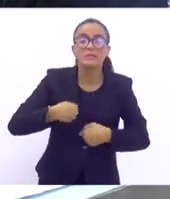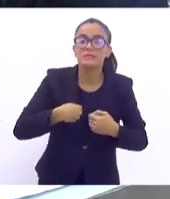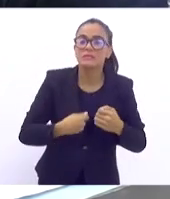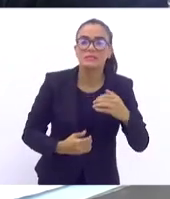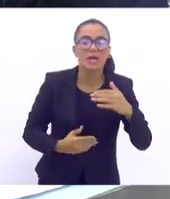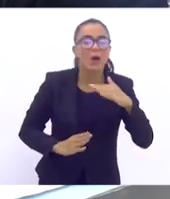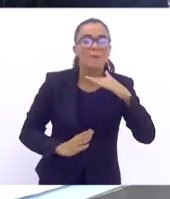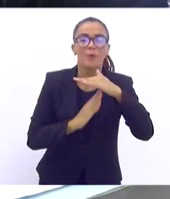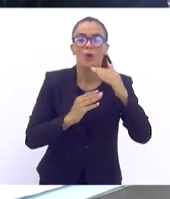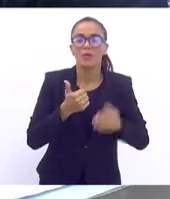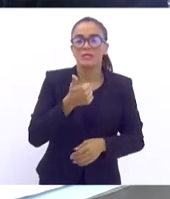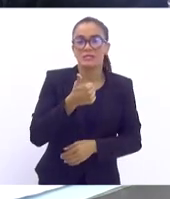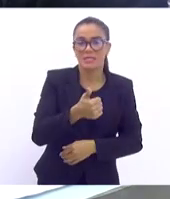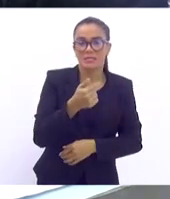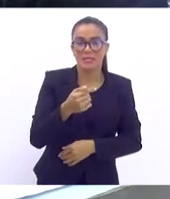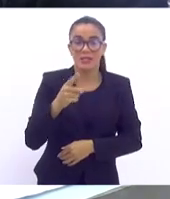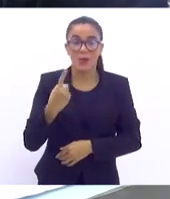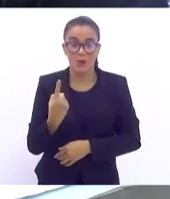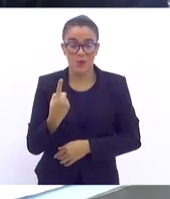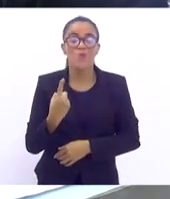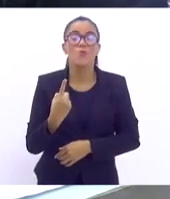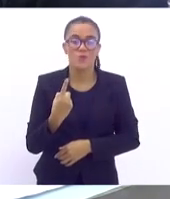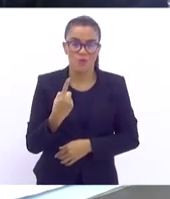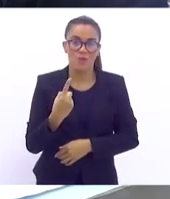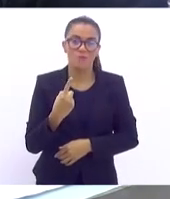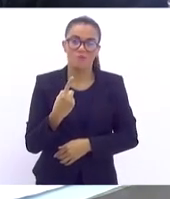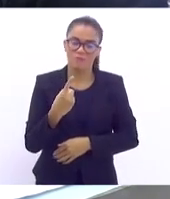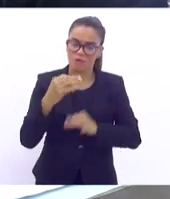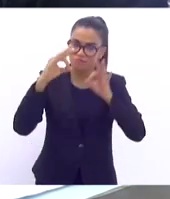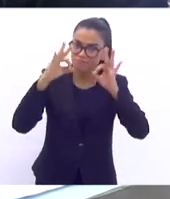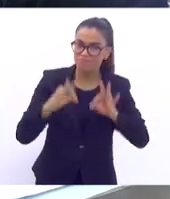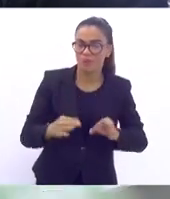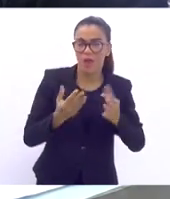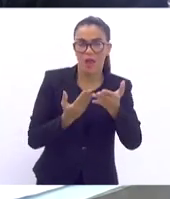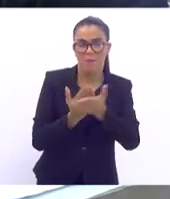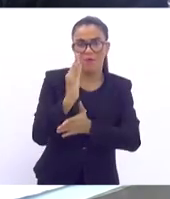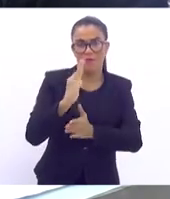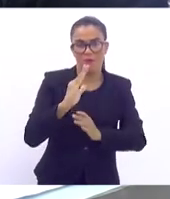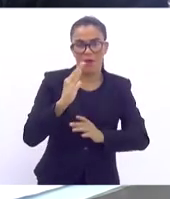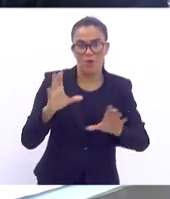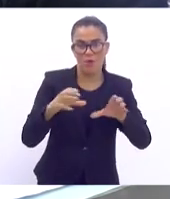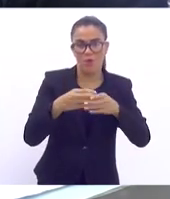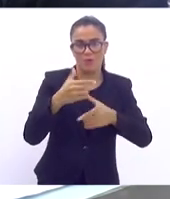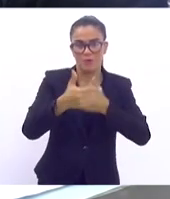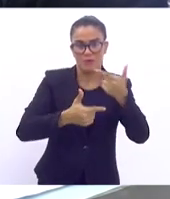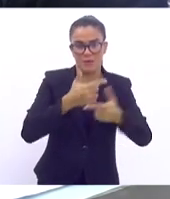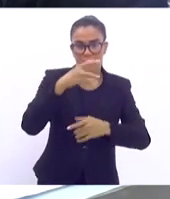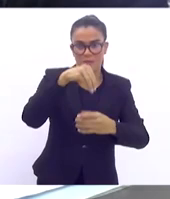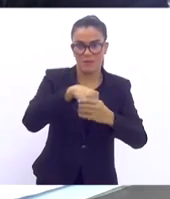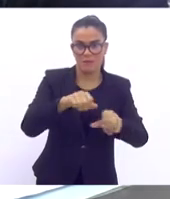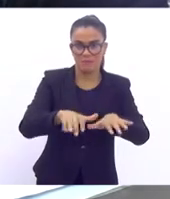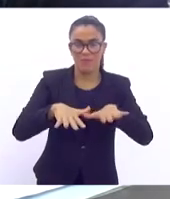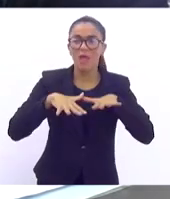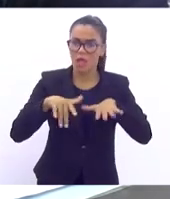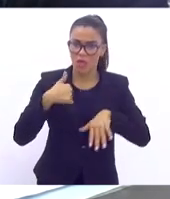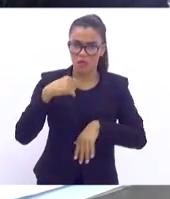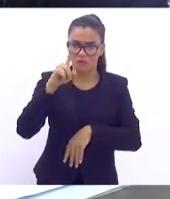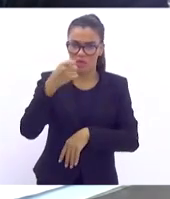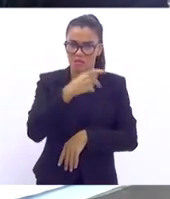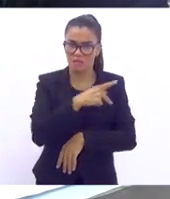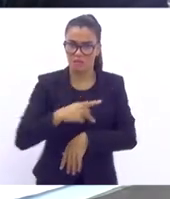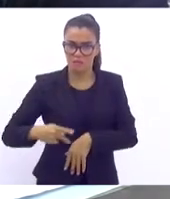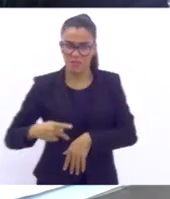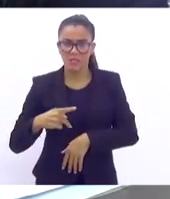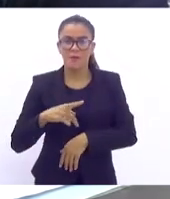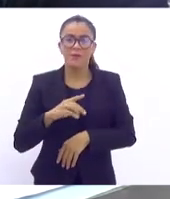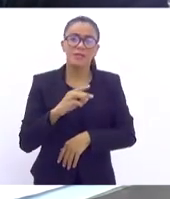apoiamentos para formalização da frente concordo que eu próprio sou presidente na legislatura anterior de umas três ou